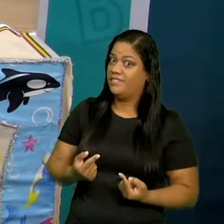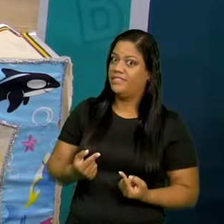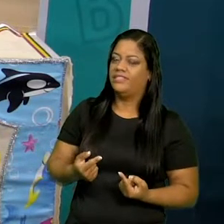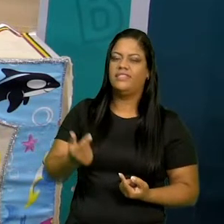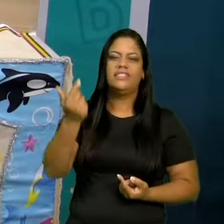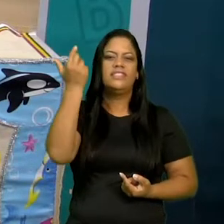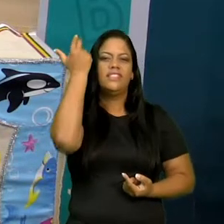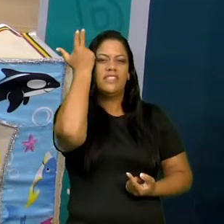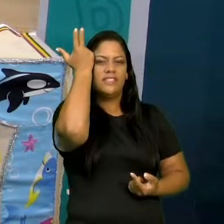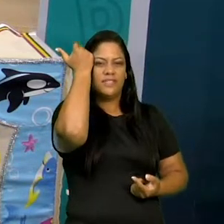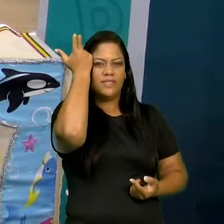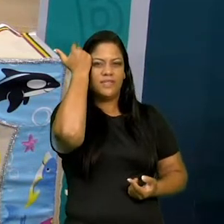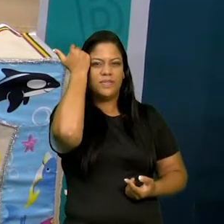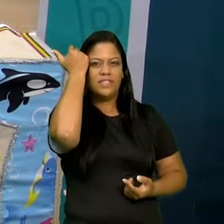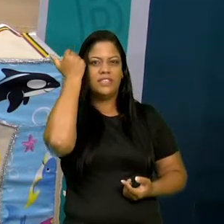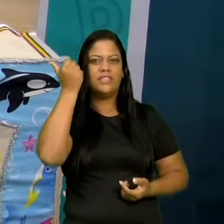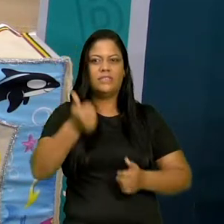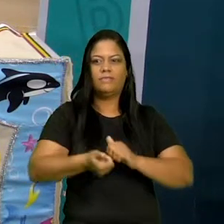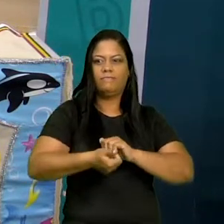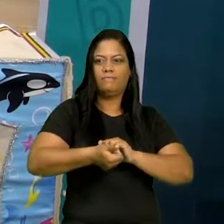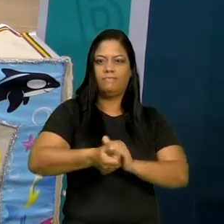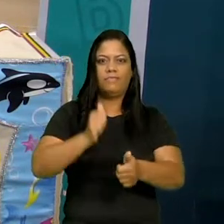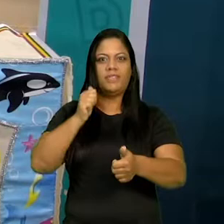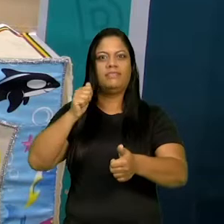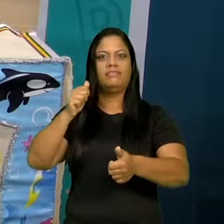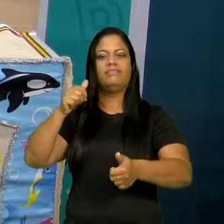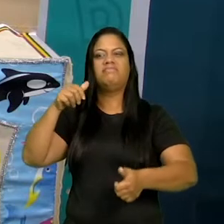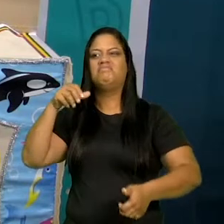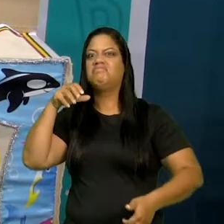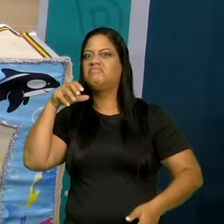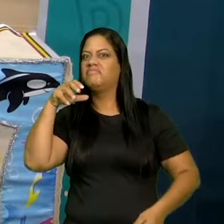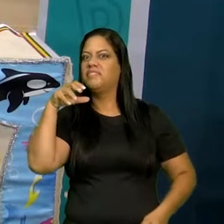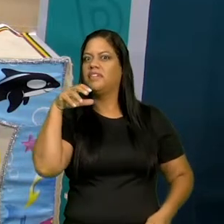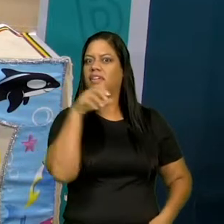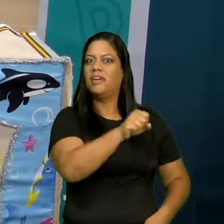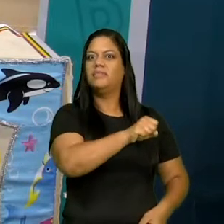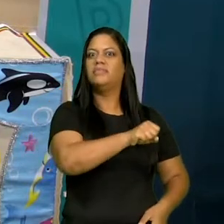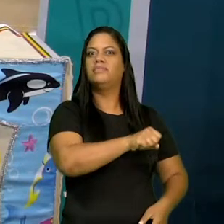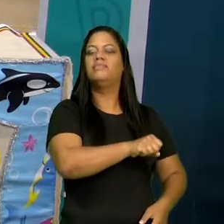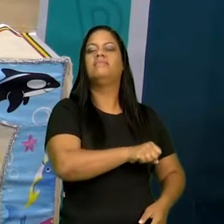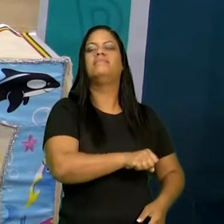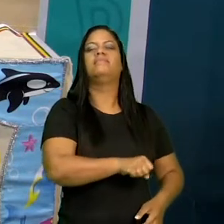a lebre deu uma carreira, criança.